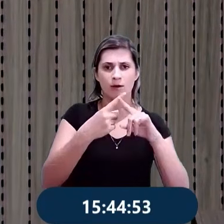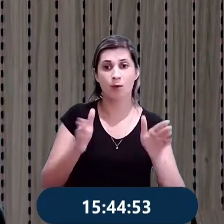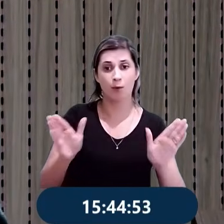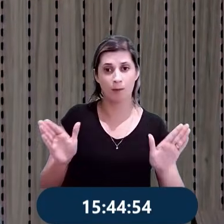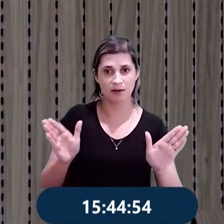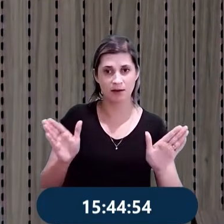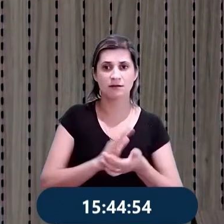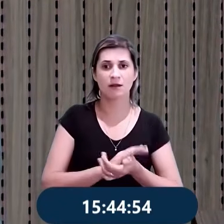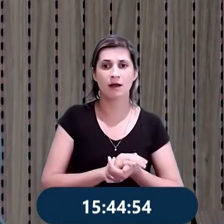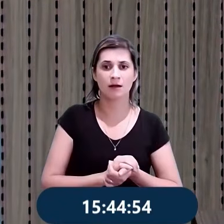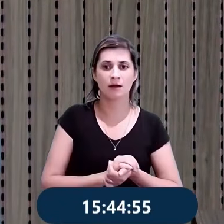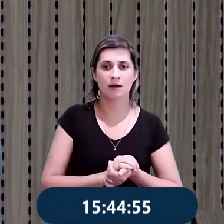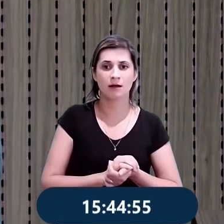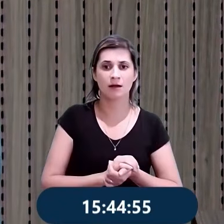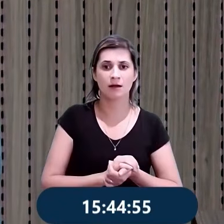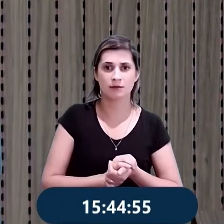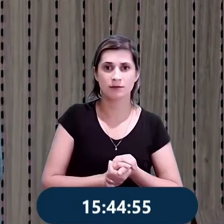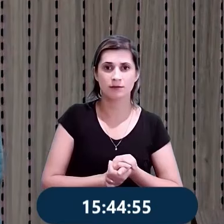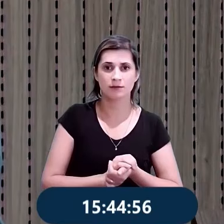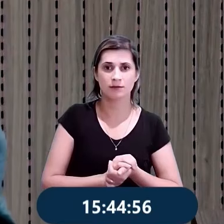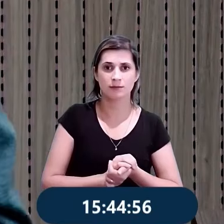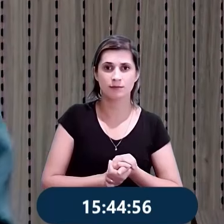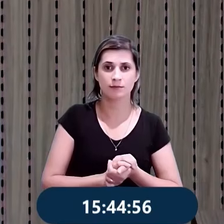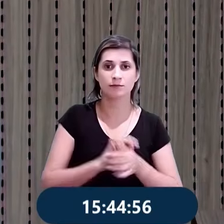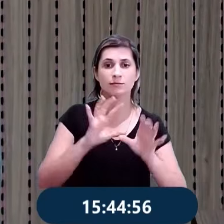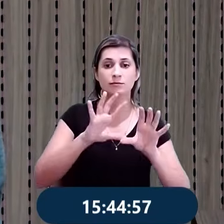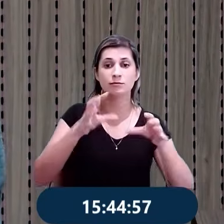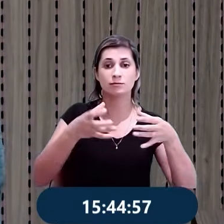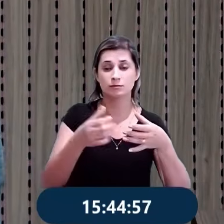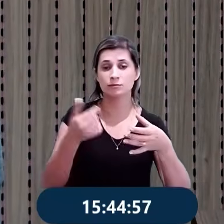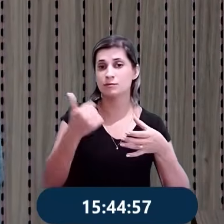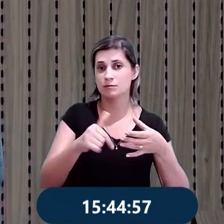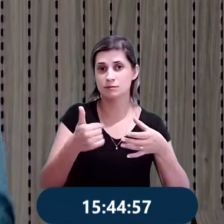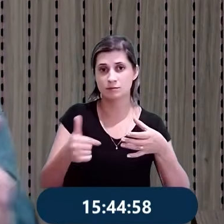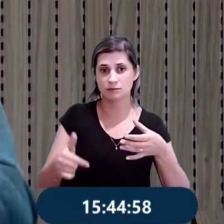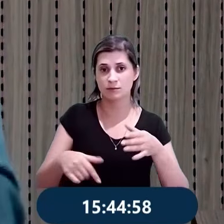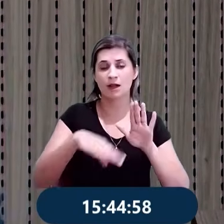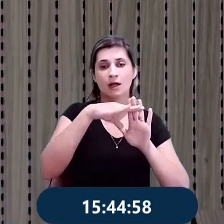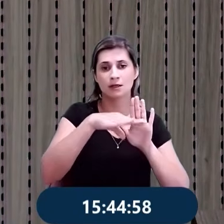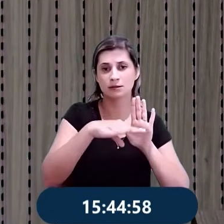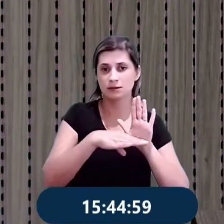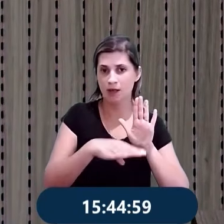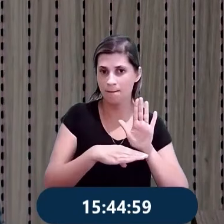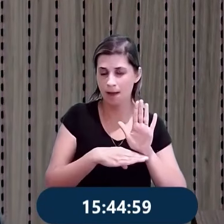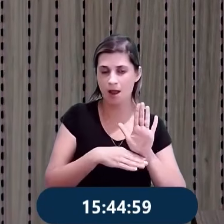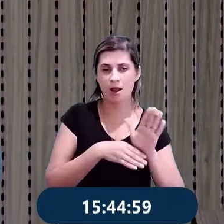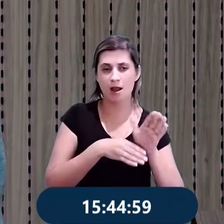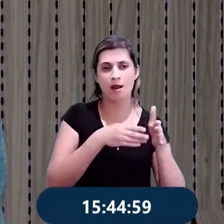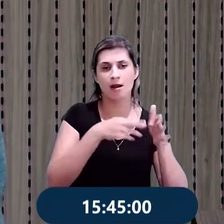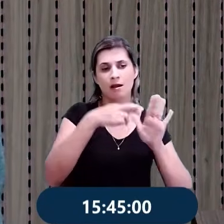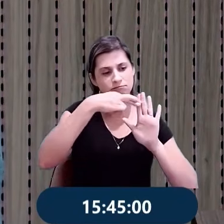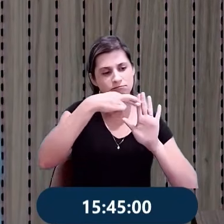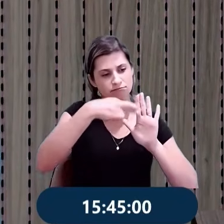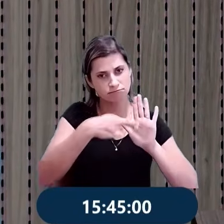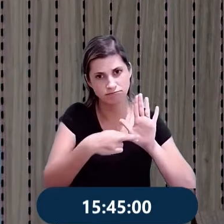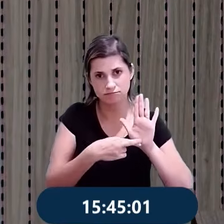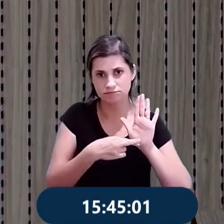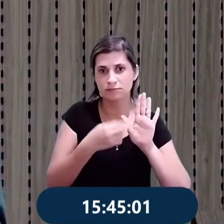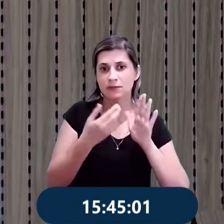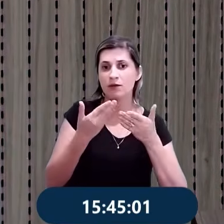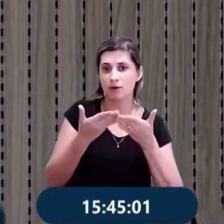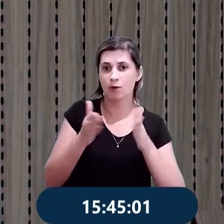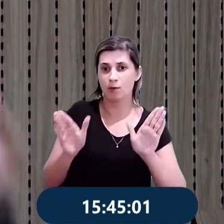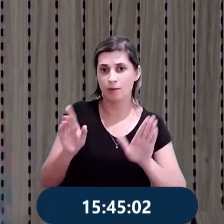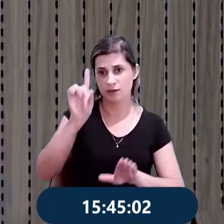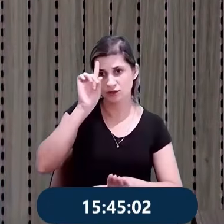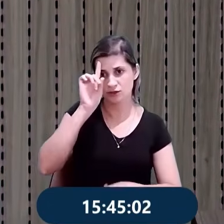os clubes não têm tabela, não tem regulamento, que se começaria dia 15, não